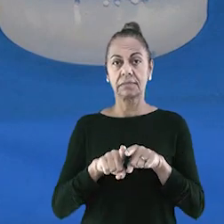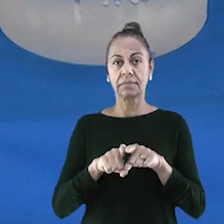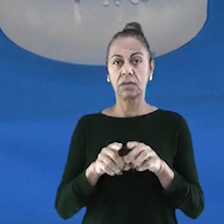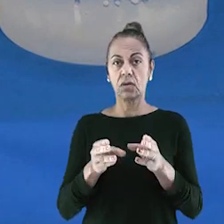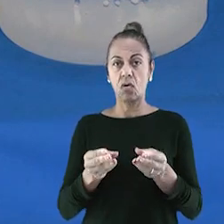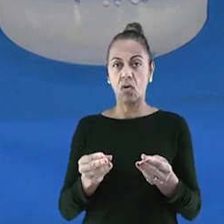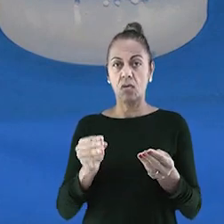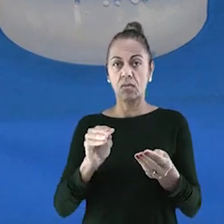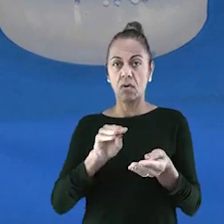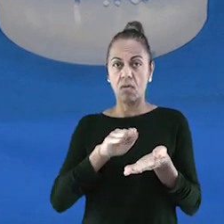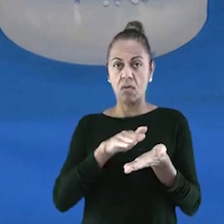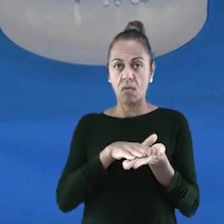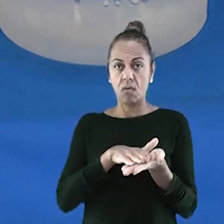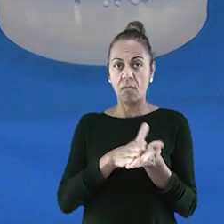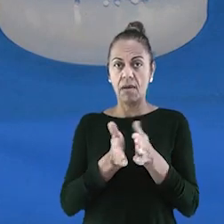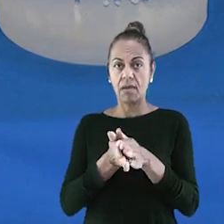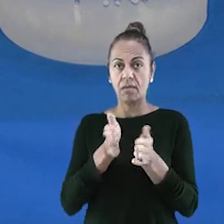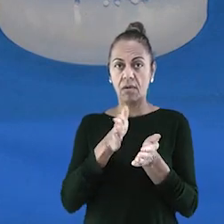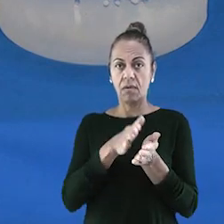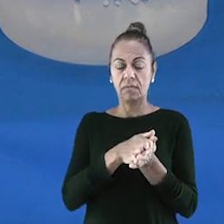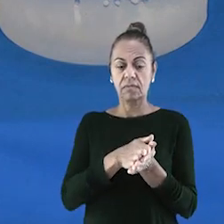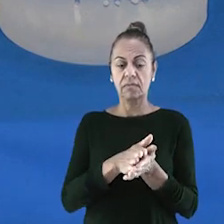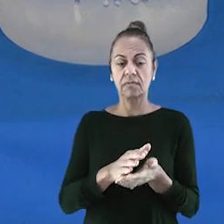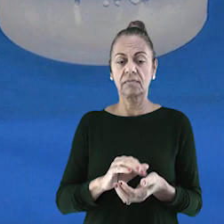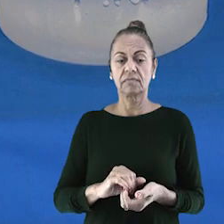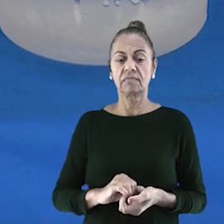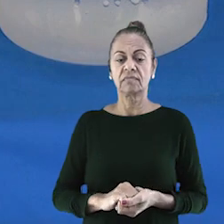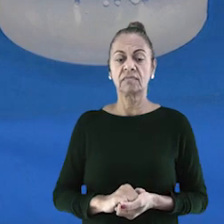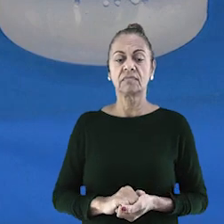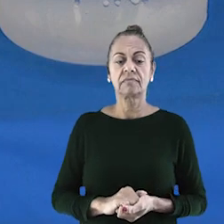Você vai precisar de dobrar o papel no meio.